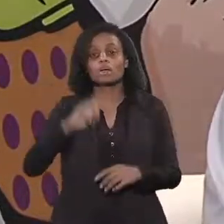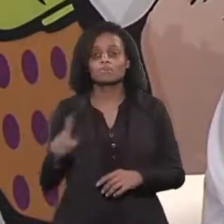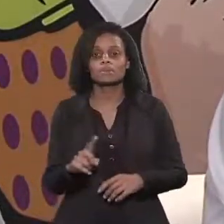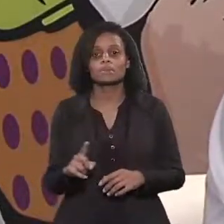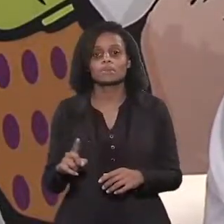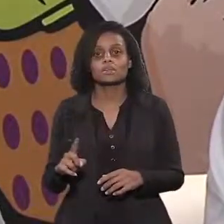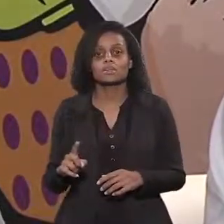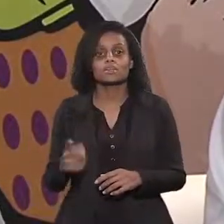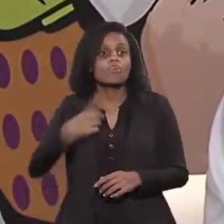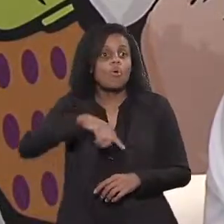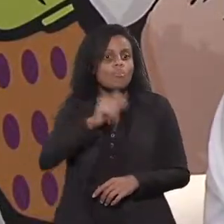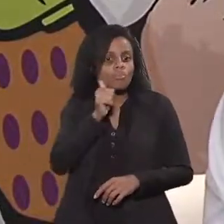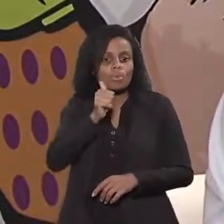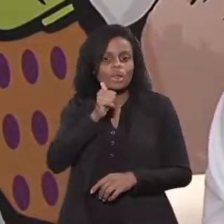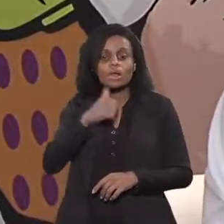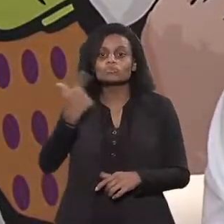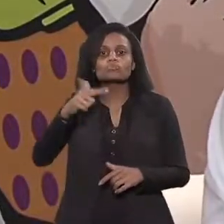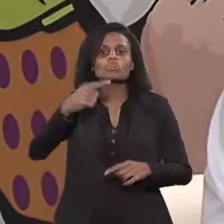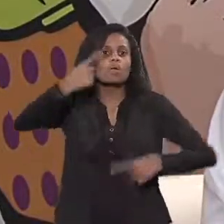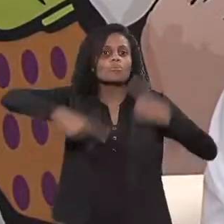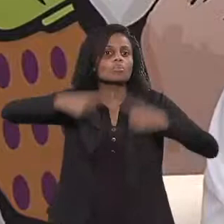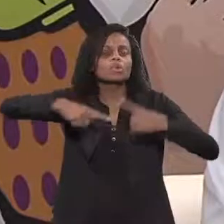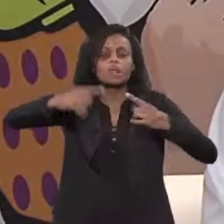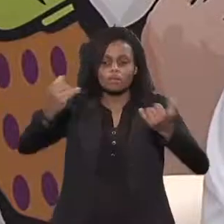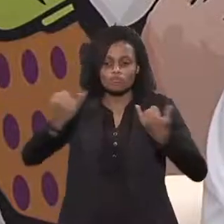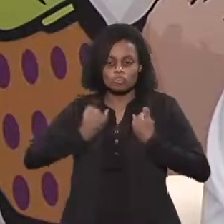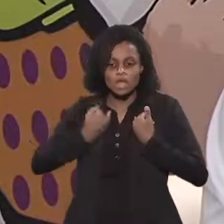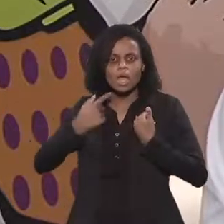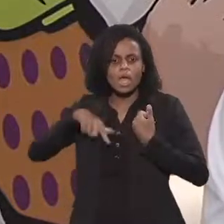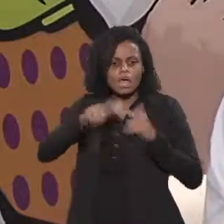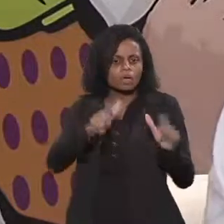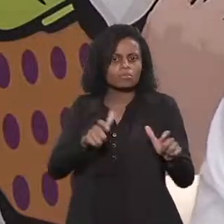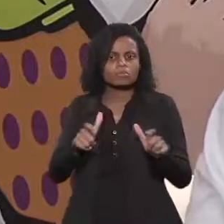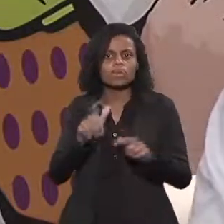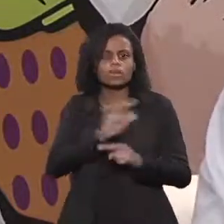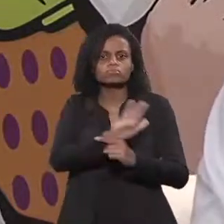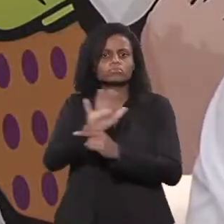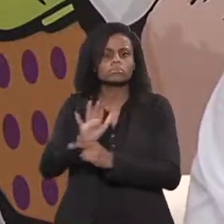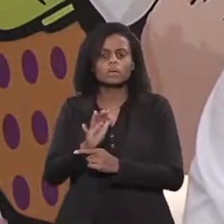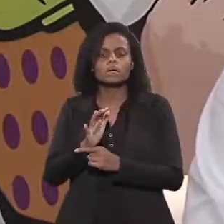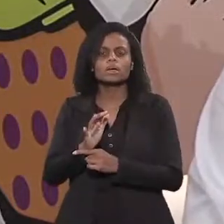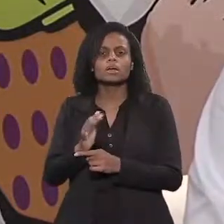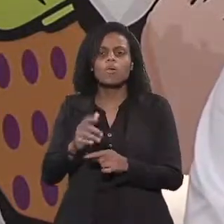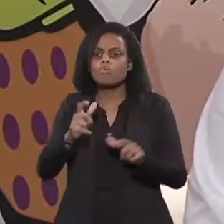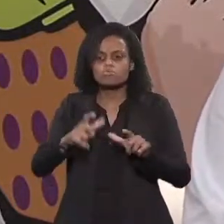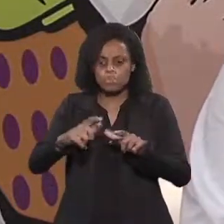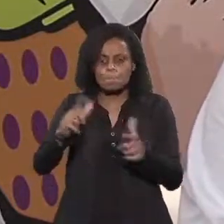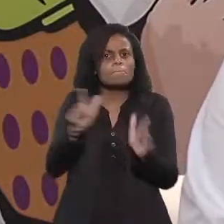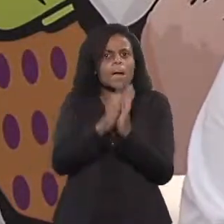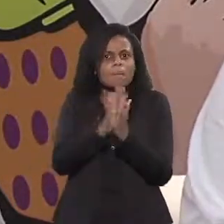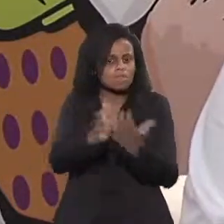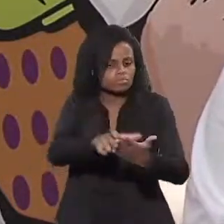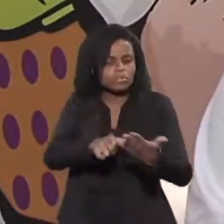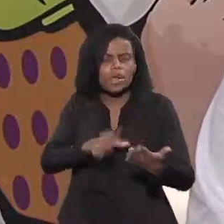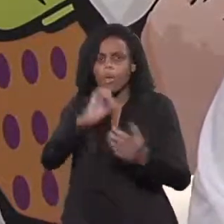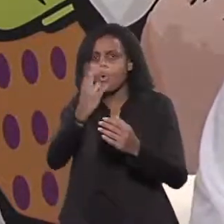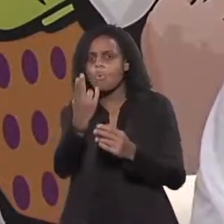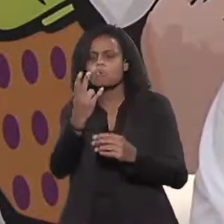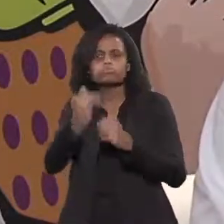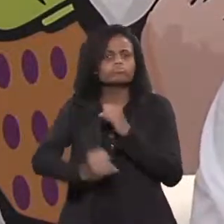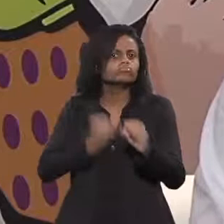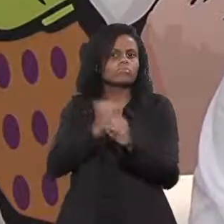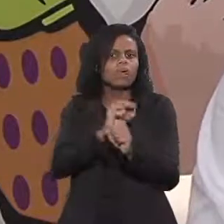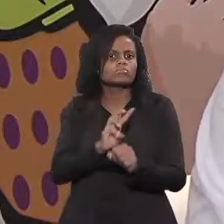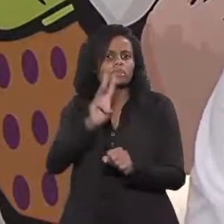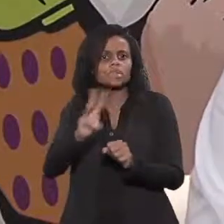não sabia, né? A gente, como mulher, não tinha nenhuma política que me avisasse onde eu fosse procurar um panfleto ou um site,